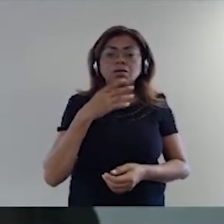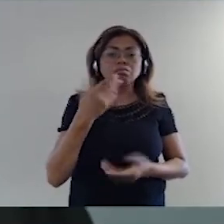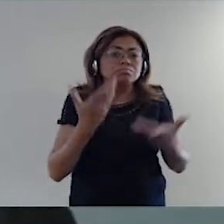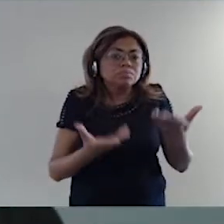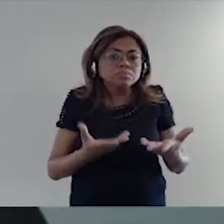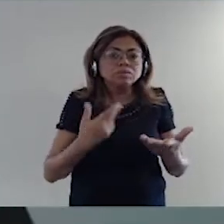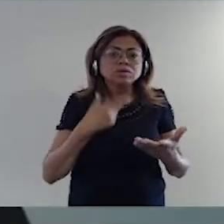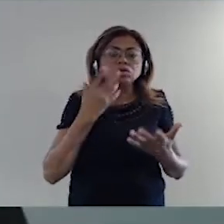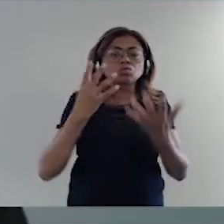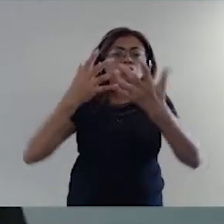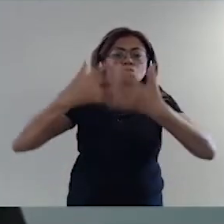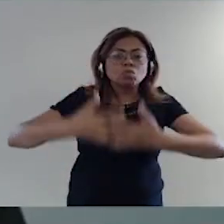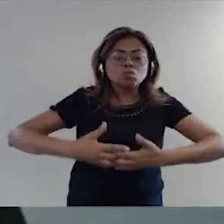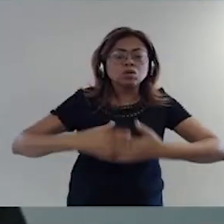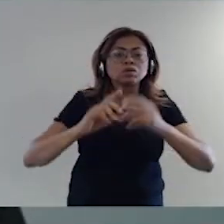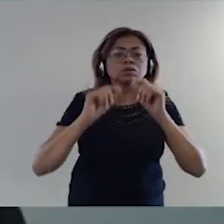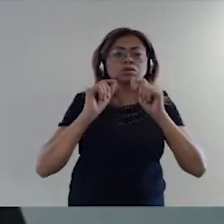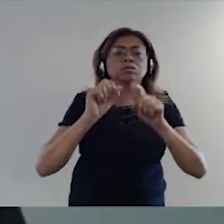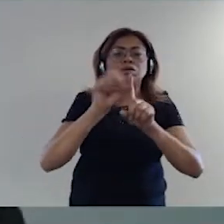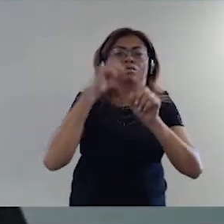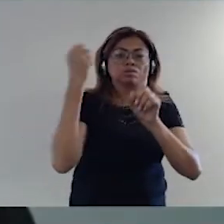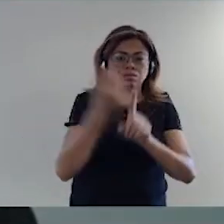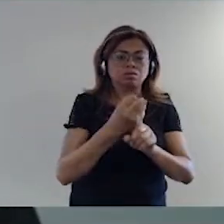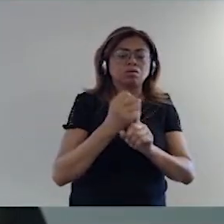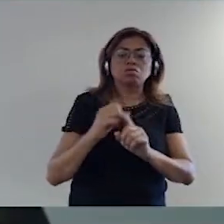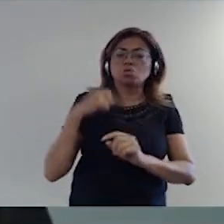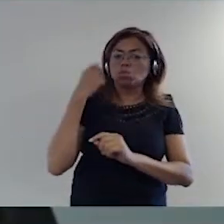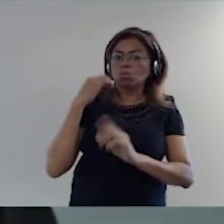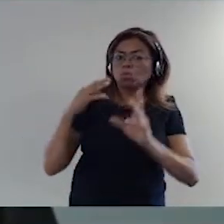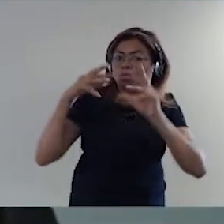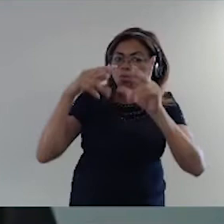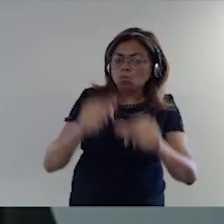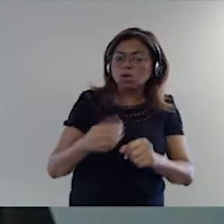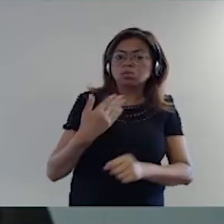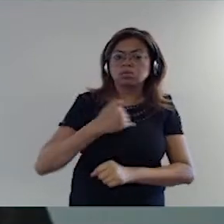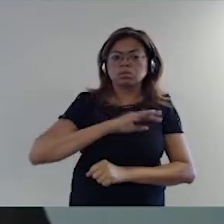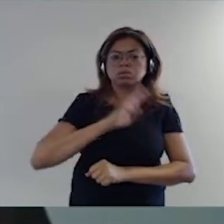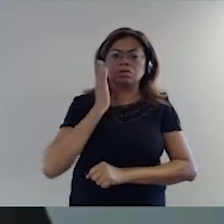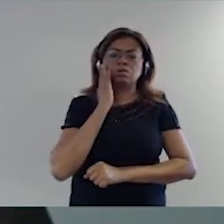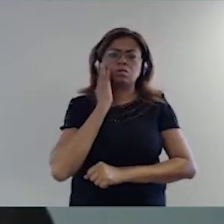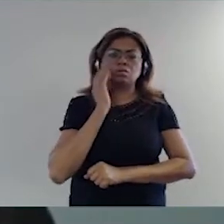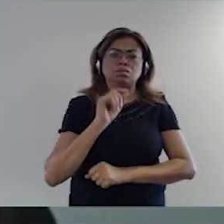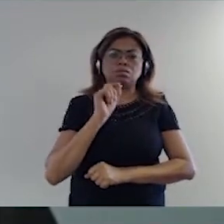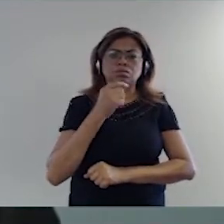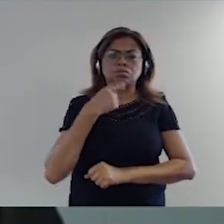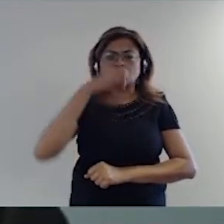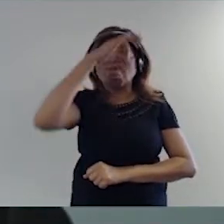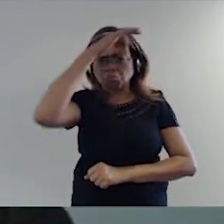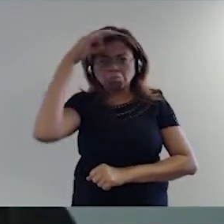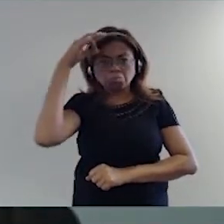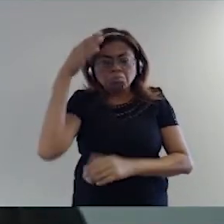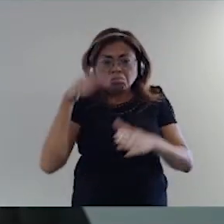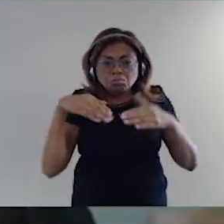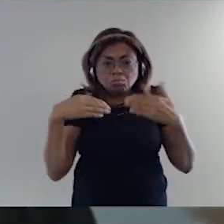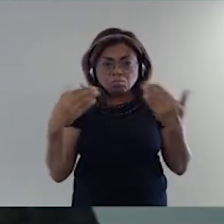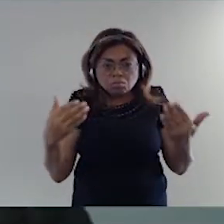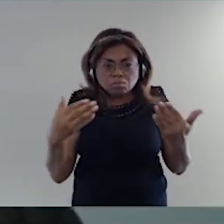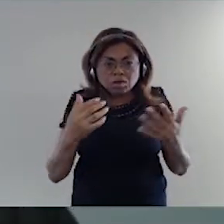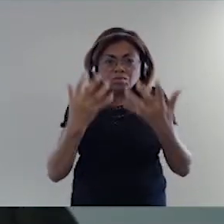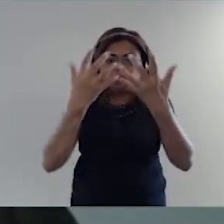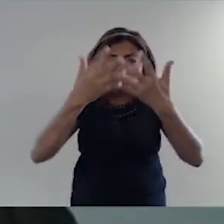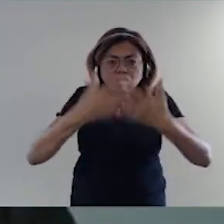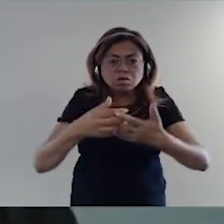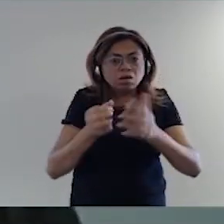do funcionamento da sociedade como um todo, e nós sabemos que não está funcionando na forma